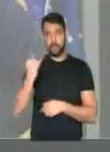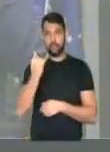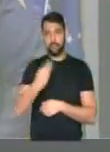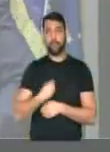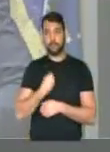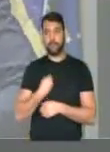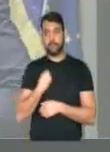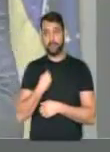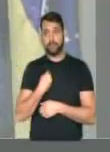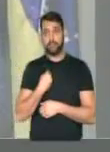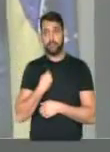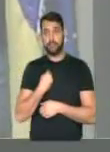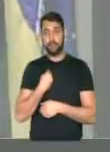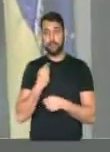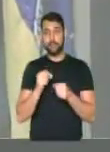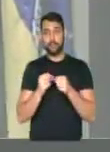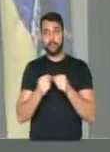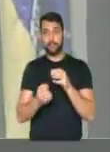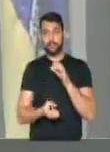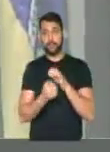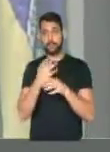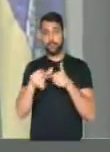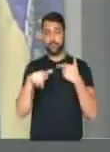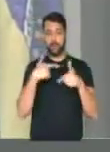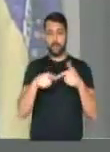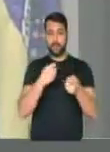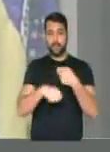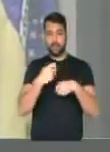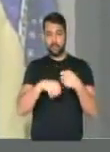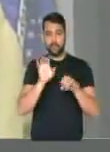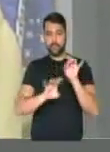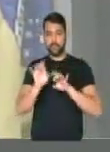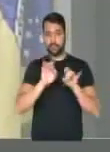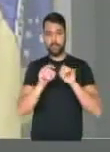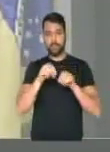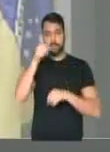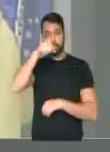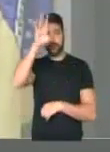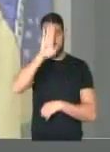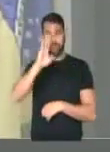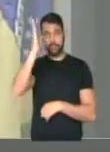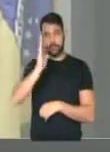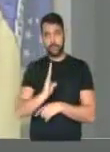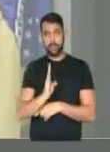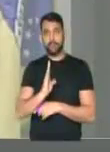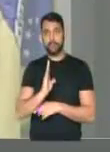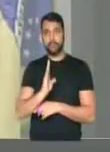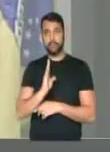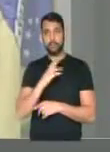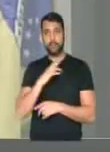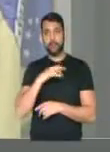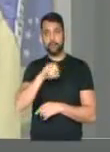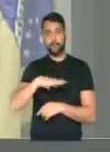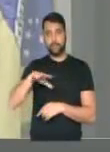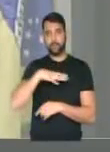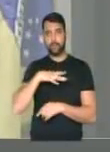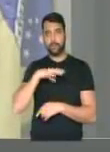importante, gerador de emprego e renda, especialmente no Nordeste brasileiro, que é o